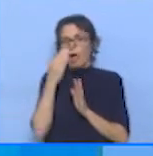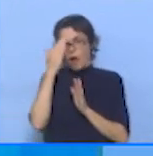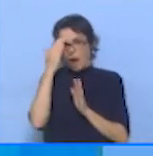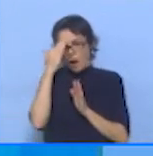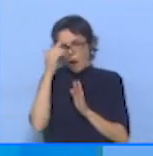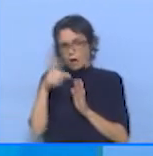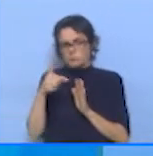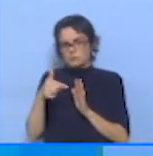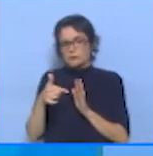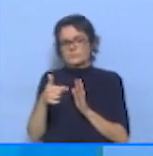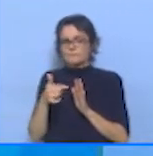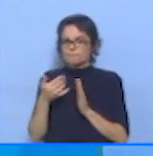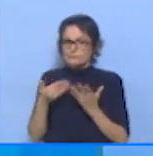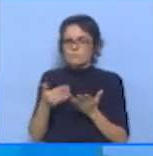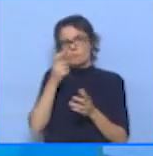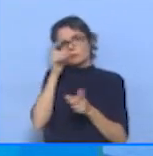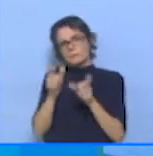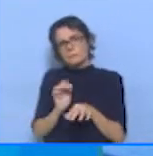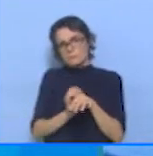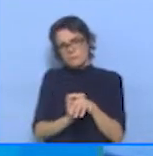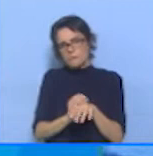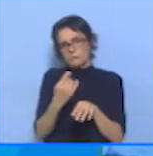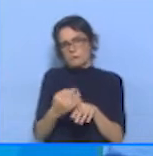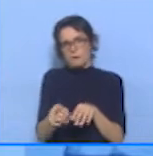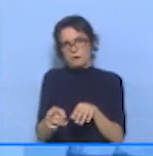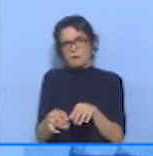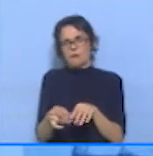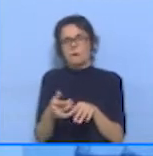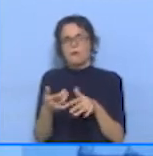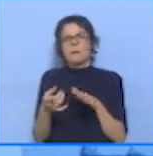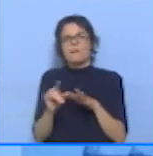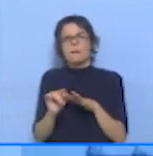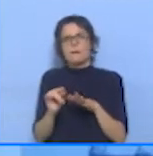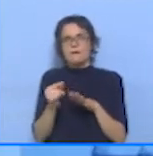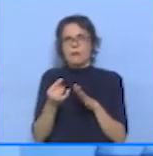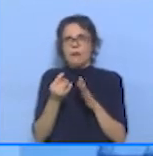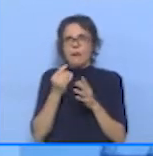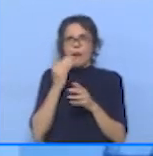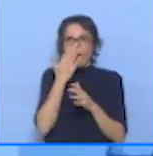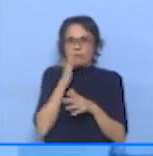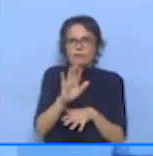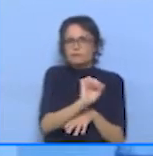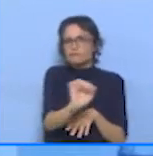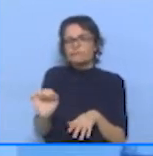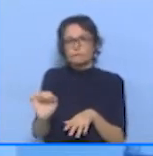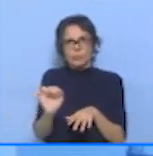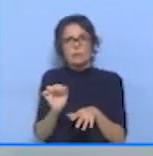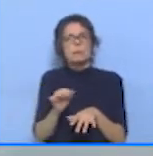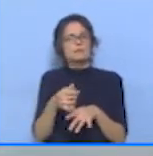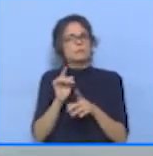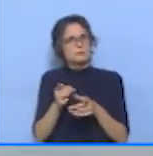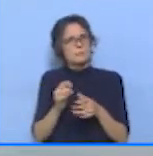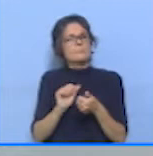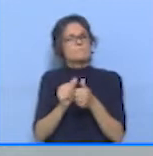pessoas estão sensíveis e estão a predispor-se para mudar algumas coisas. Estão a sentir que isto já é com cada um de